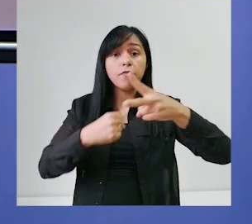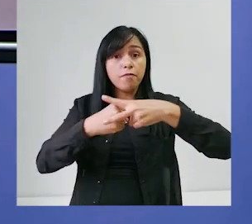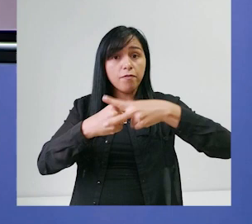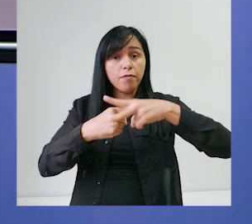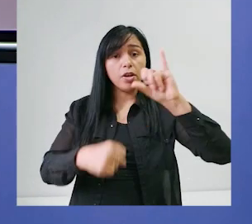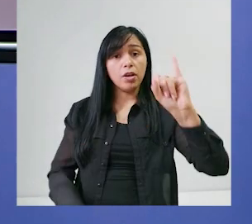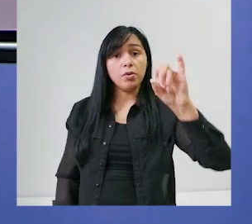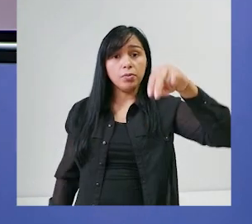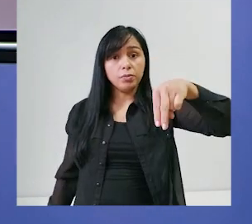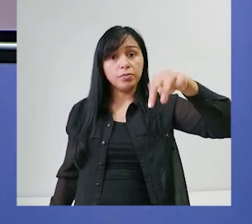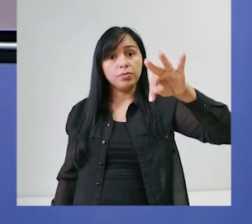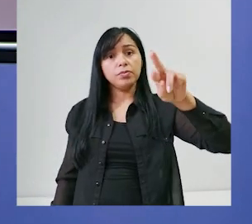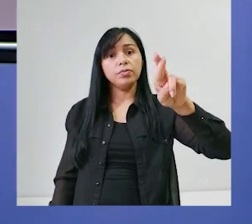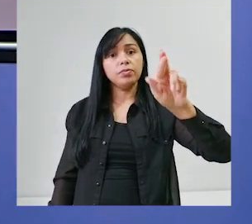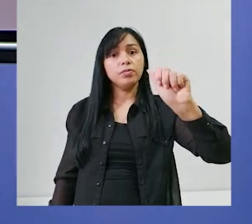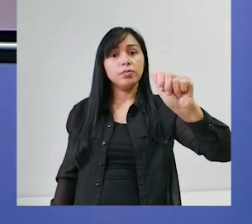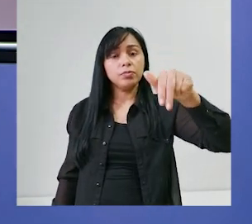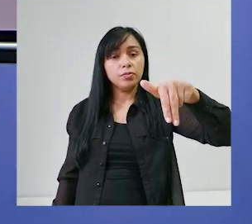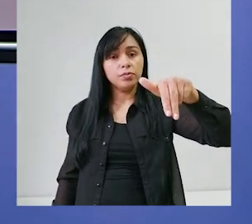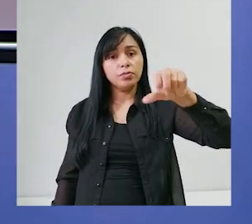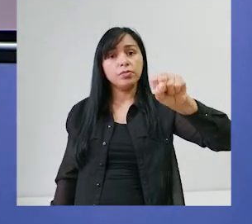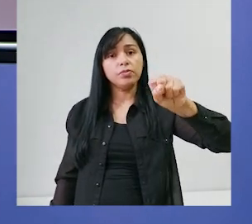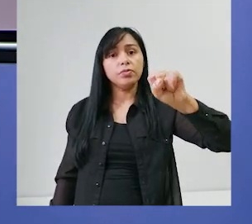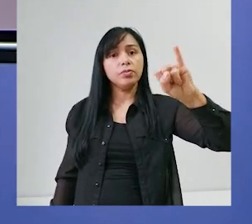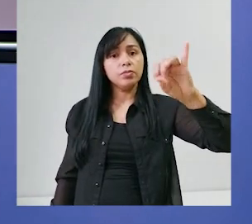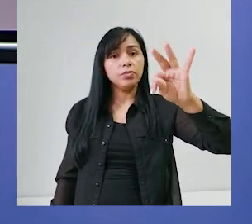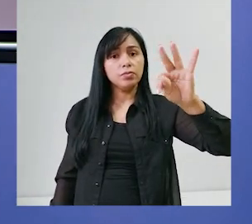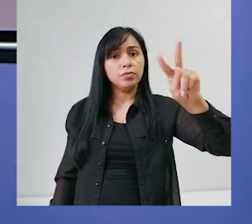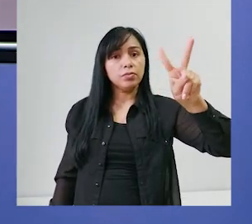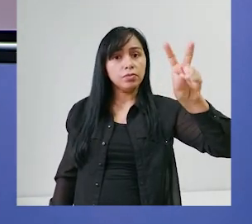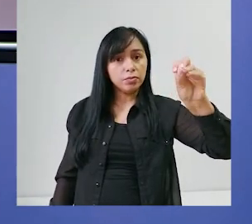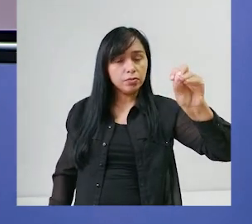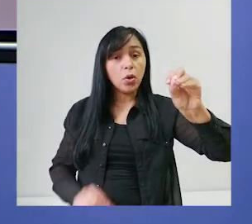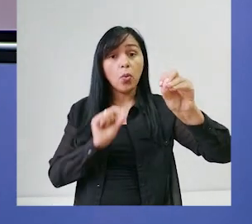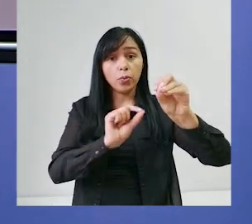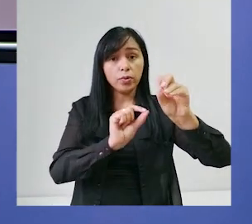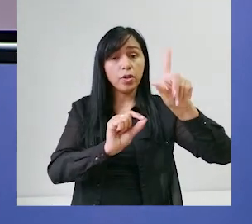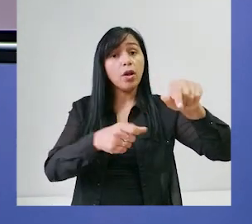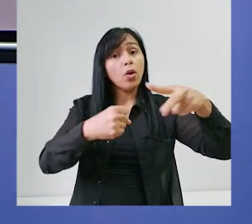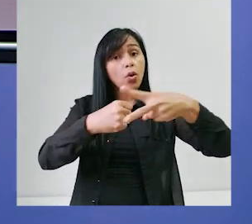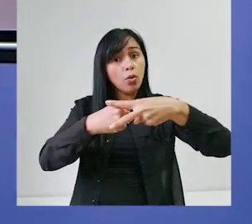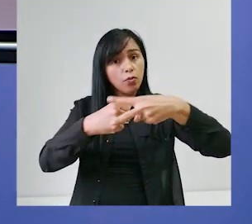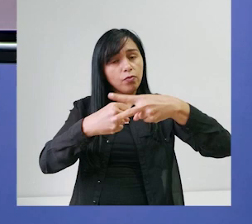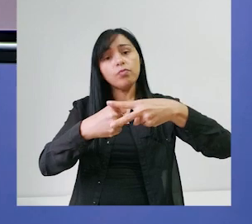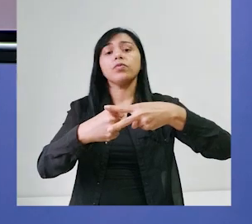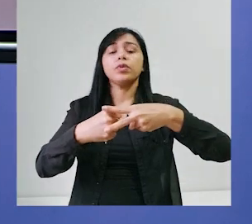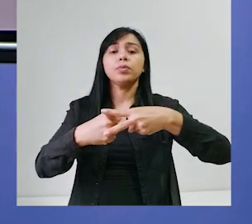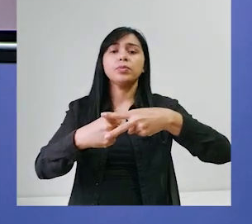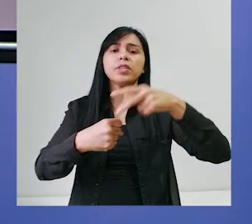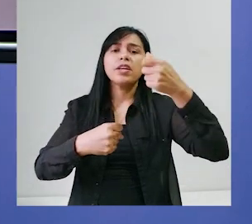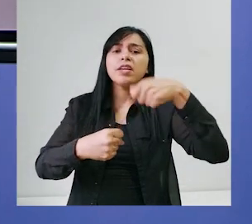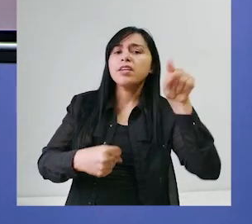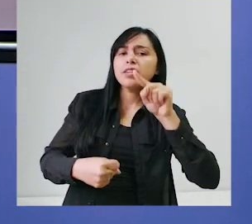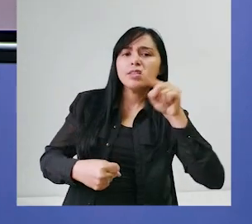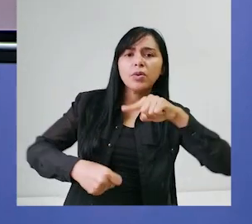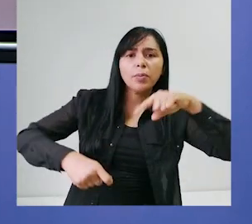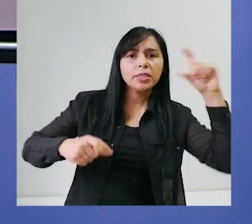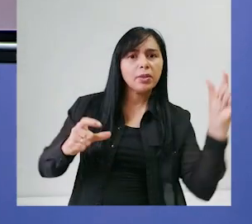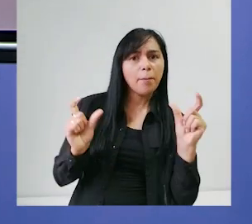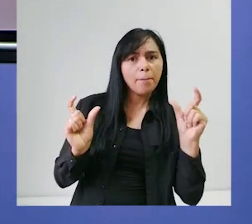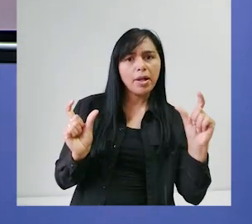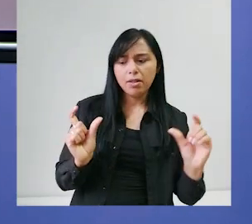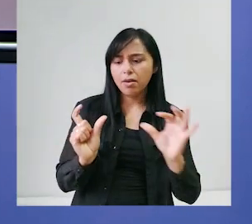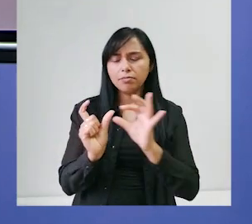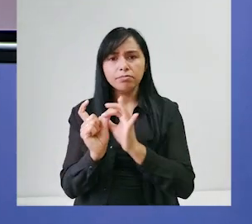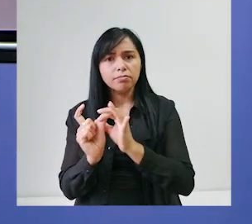nestes casos vocês lembram que que é um verbo transitivo são aqueles verbos que não precisam de complemento são verbos que